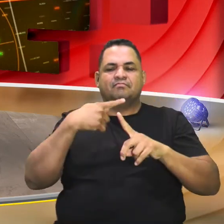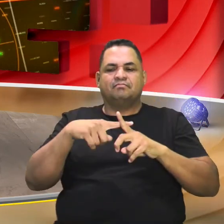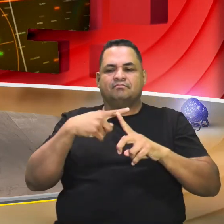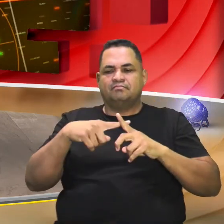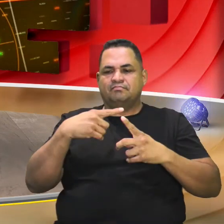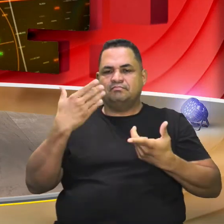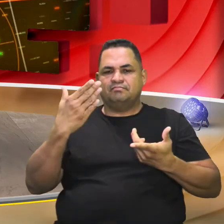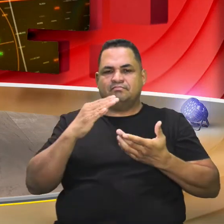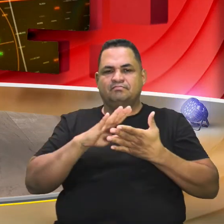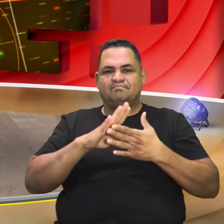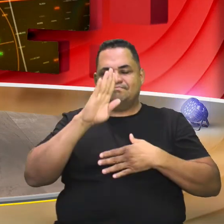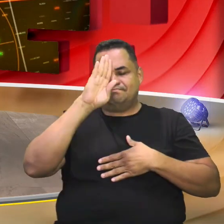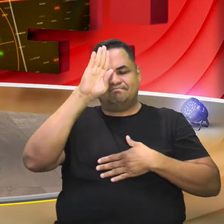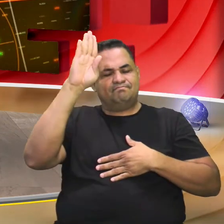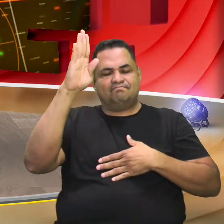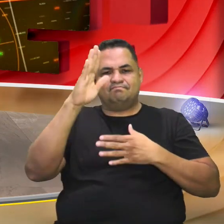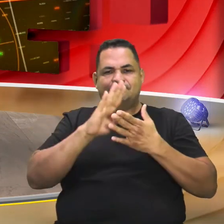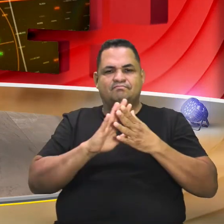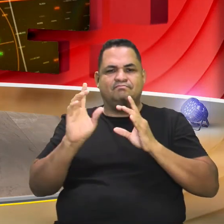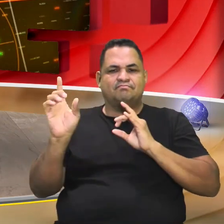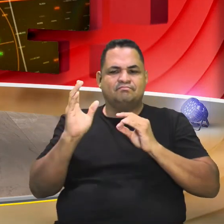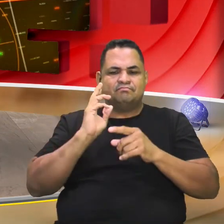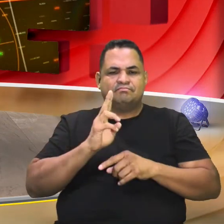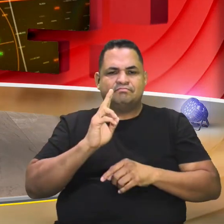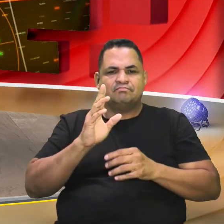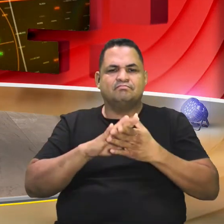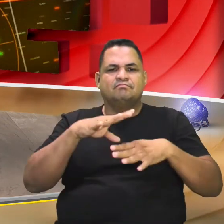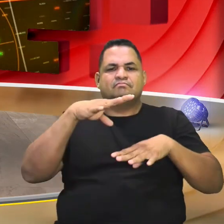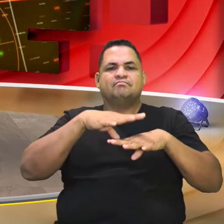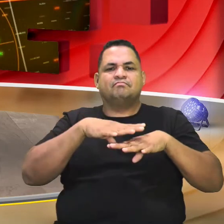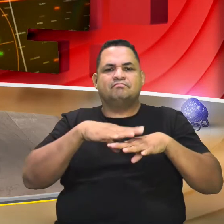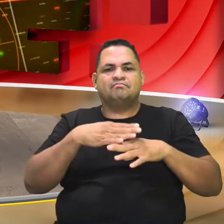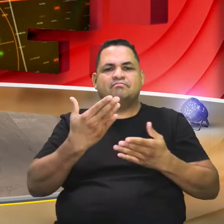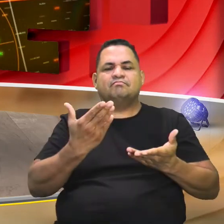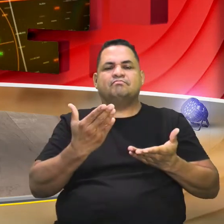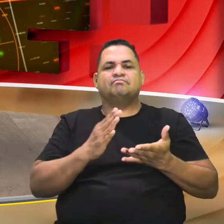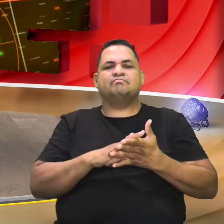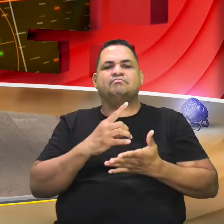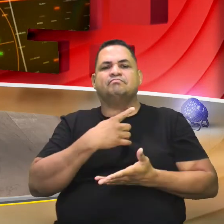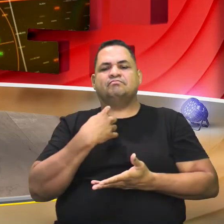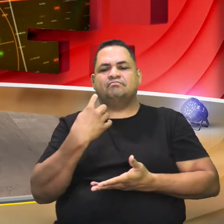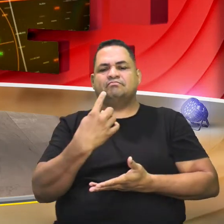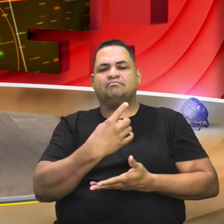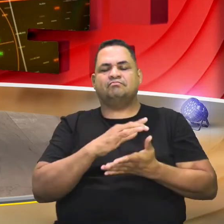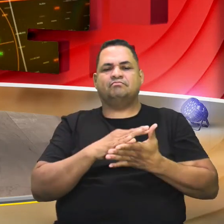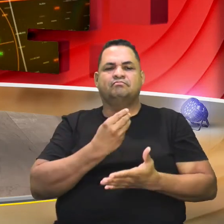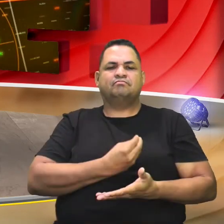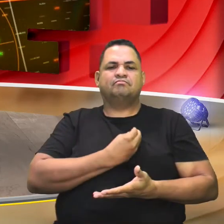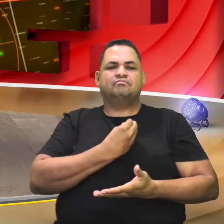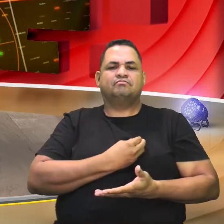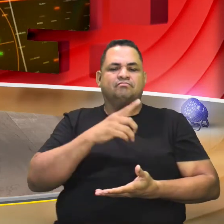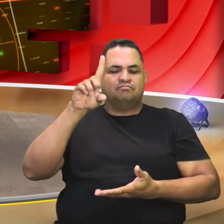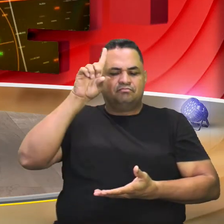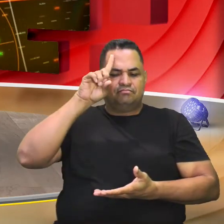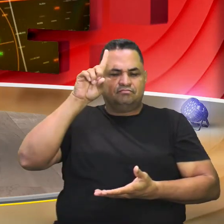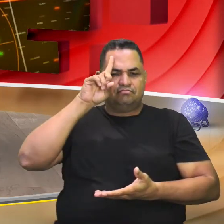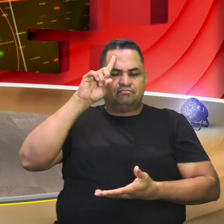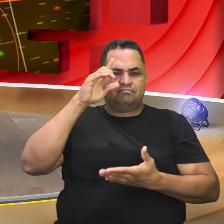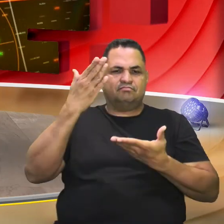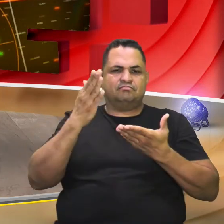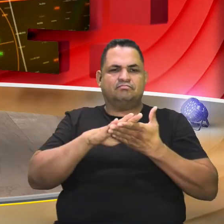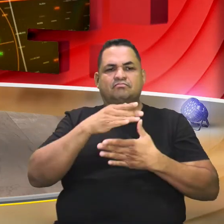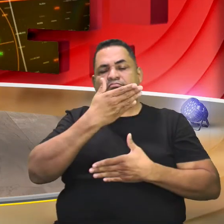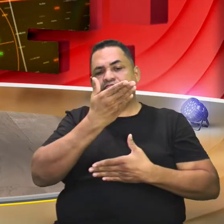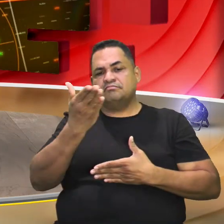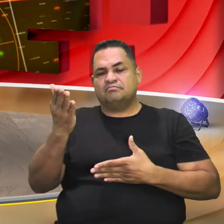porque é imprescindível, tá? Cada vez mais a matemática está envolvida na vivência, né? No cotidiano, no dia a dia de